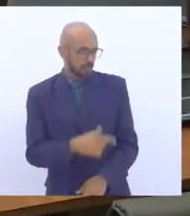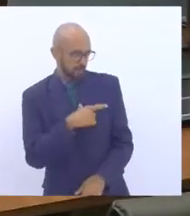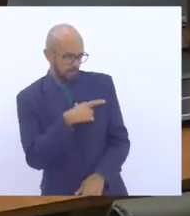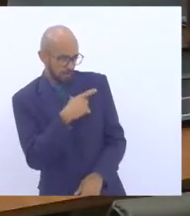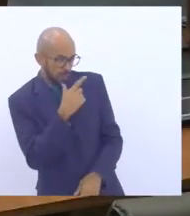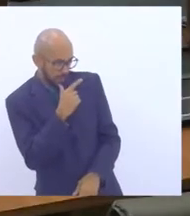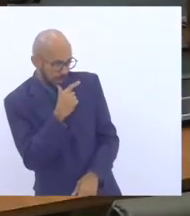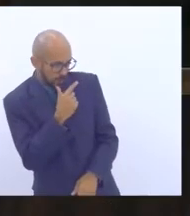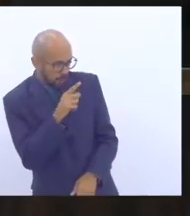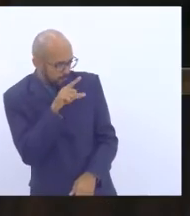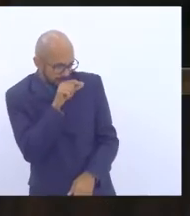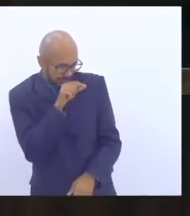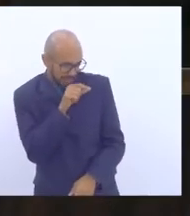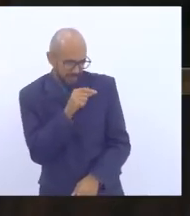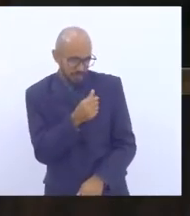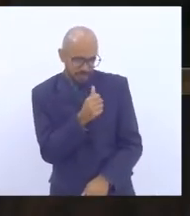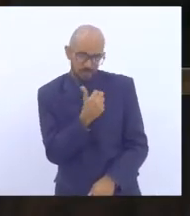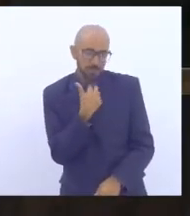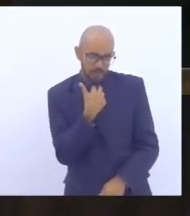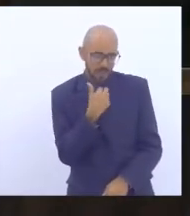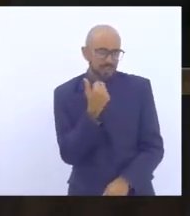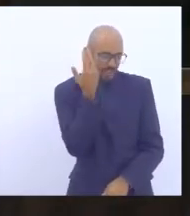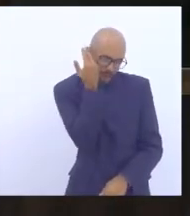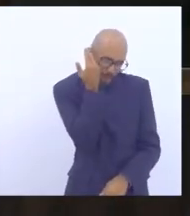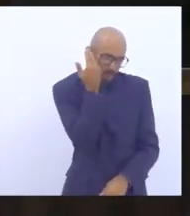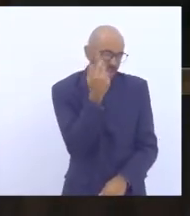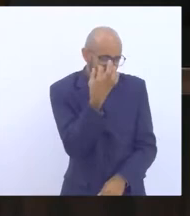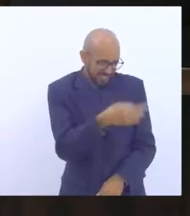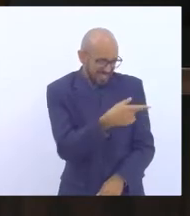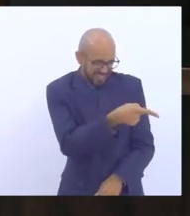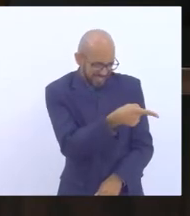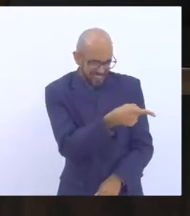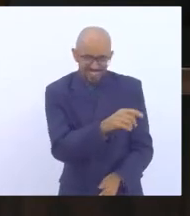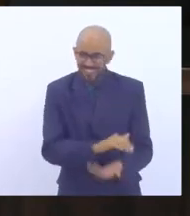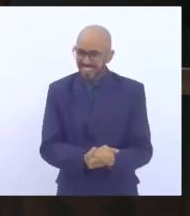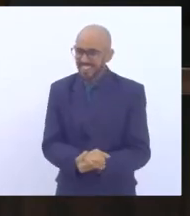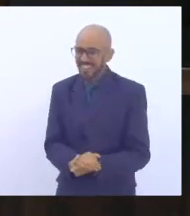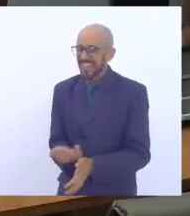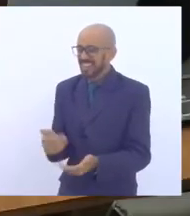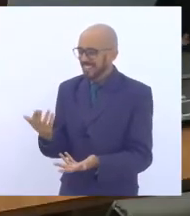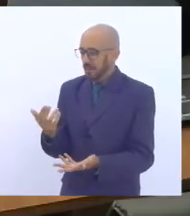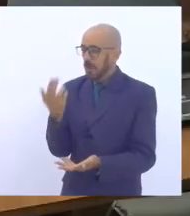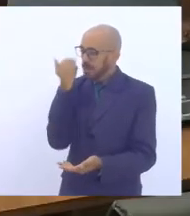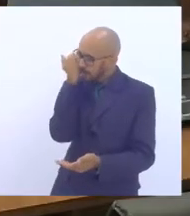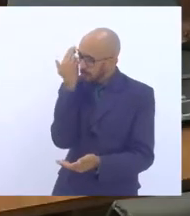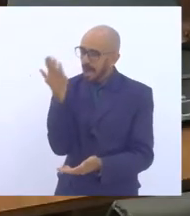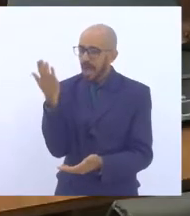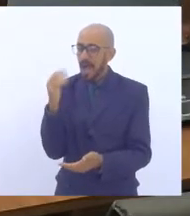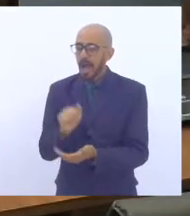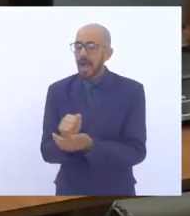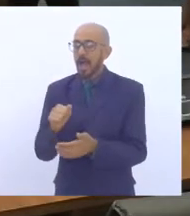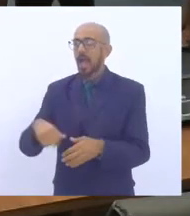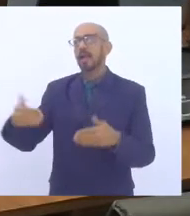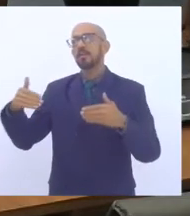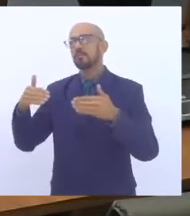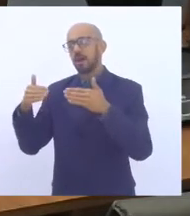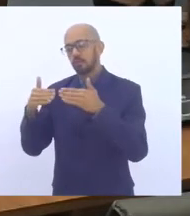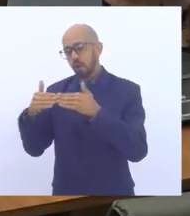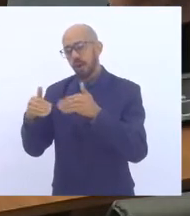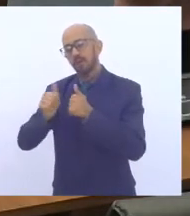para parecer pela comissão de orçamento Deputado Aliomar e o parecer favorável